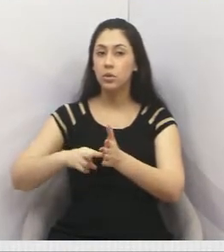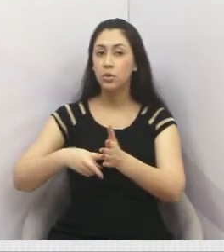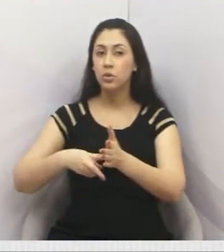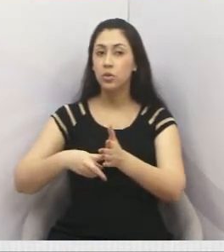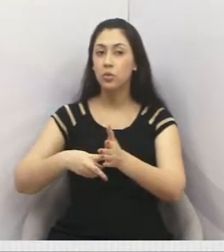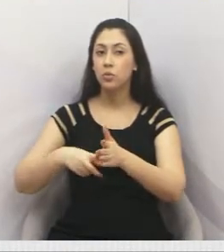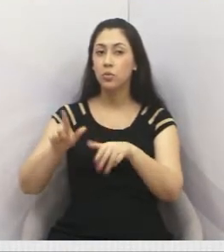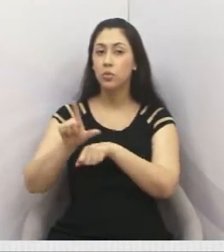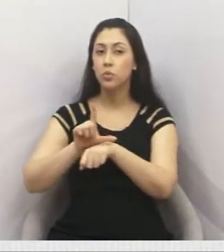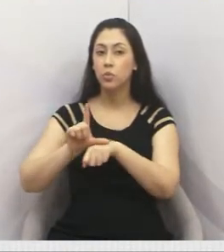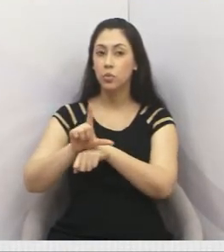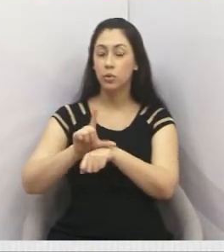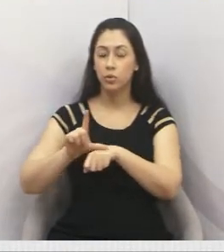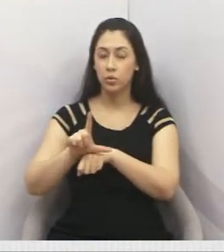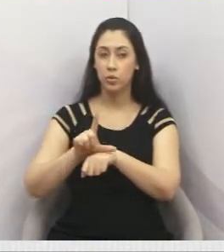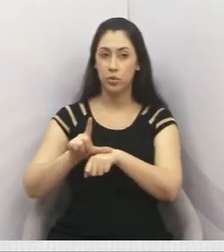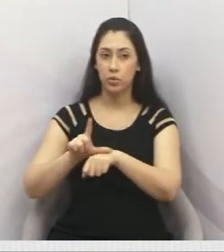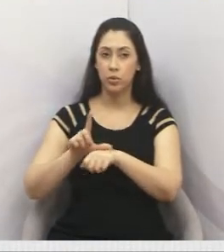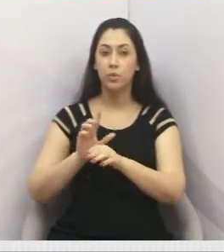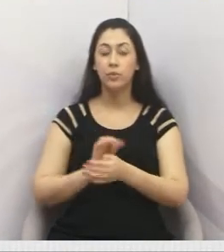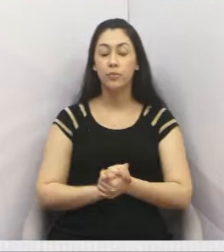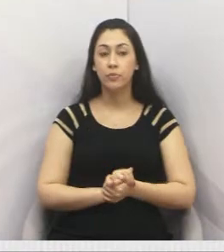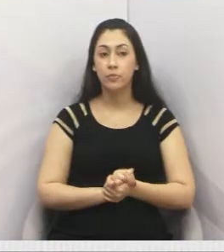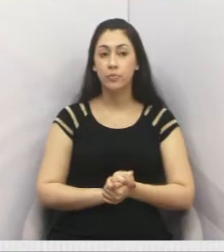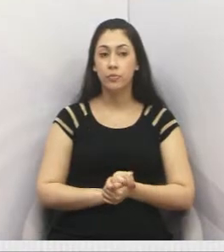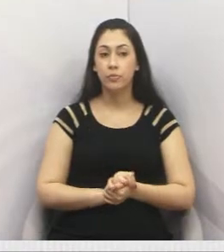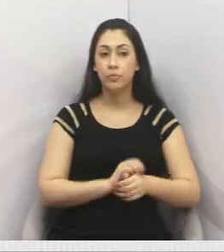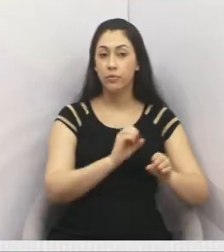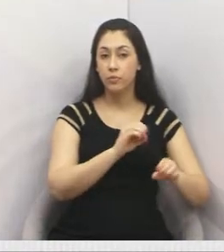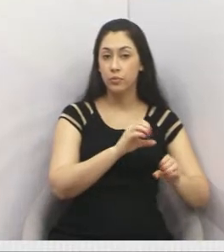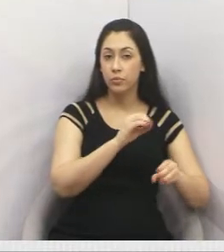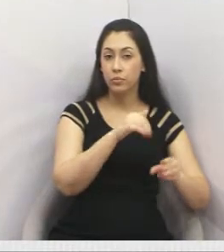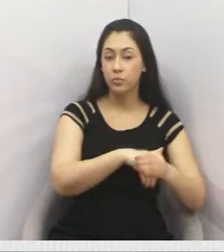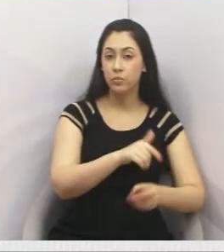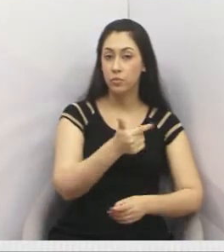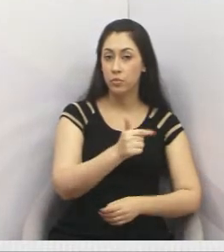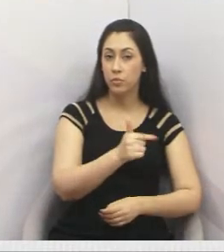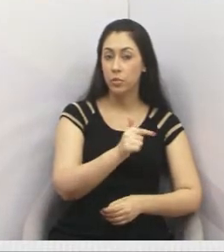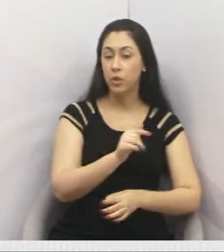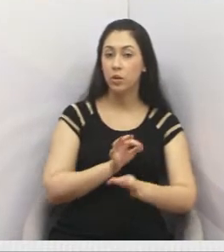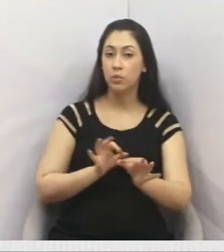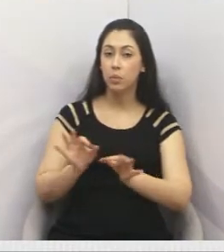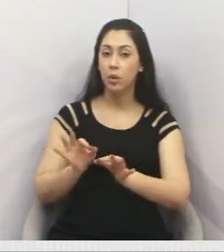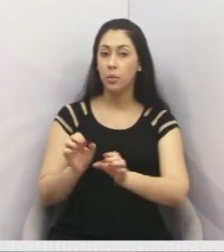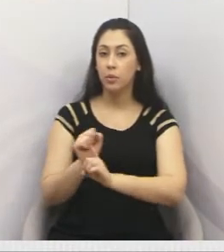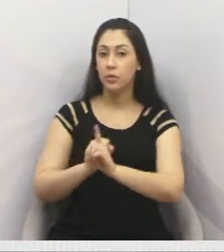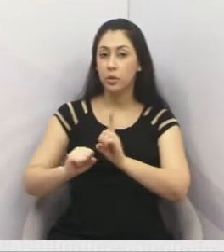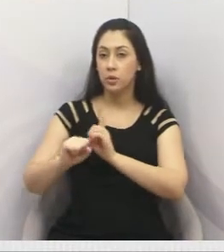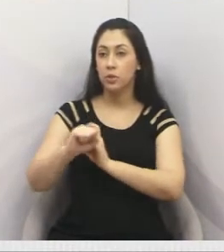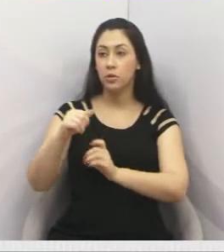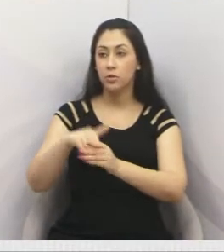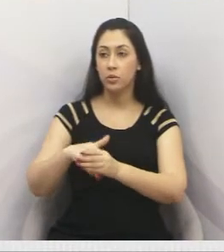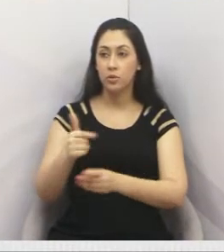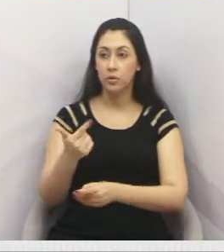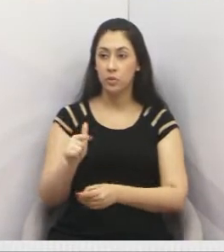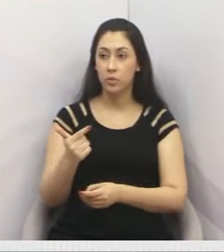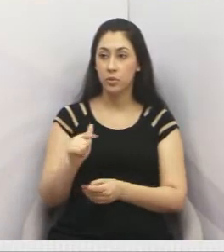Comércio Varejista, Sincomércio, entidades acadêmicas em branco e organização da sociedade civil em branco.